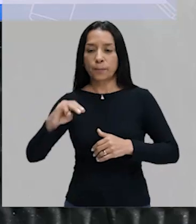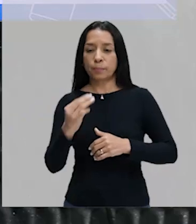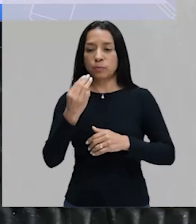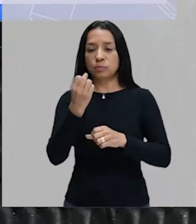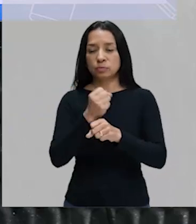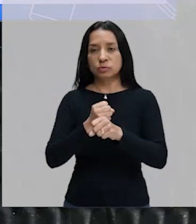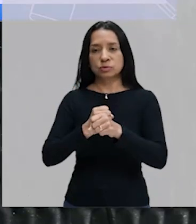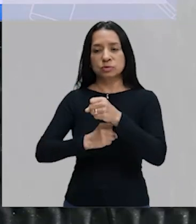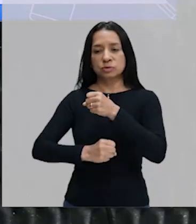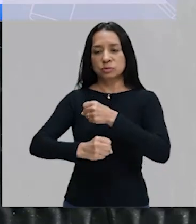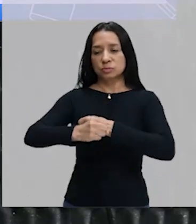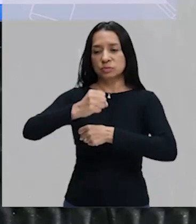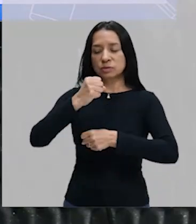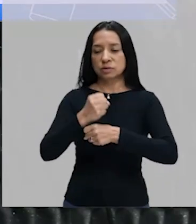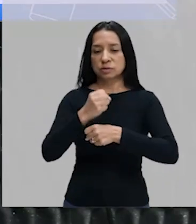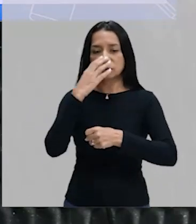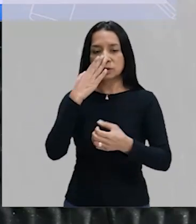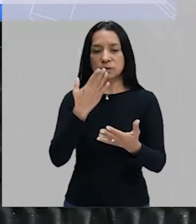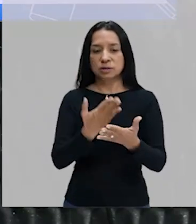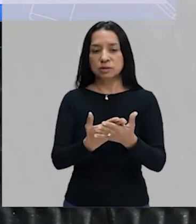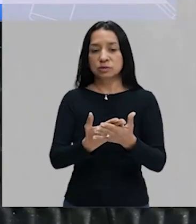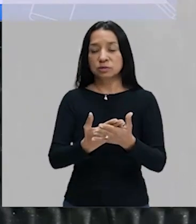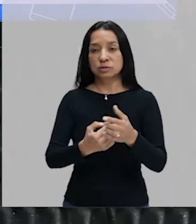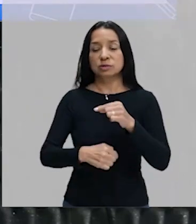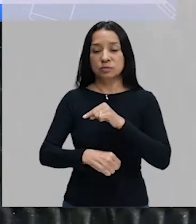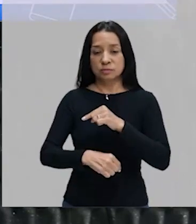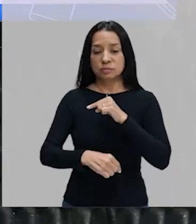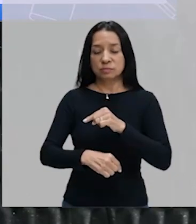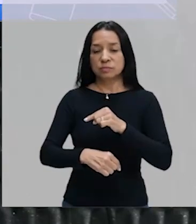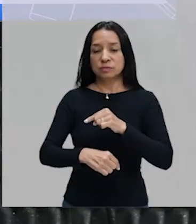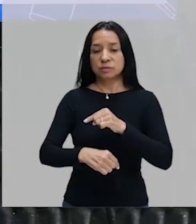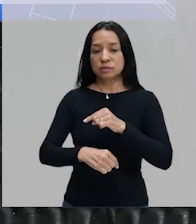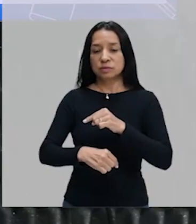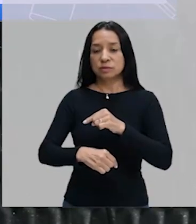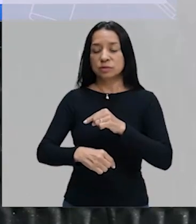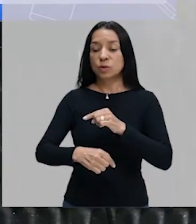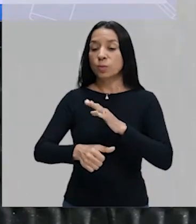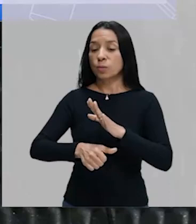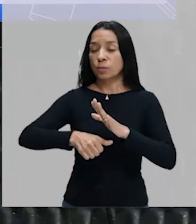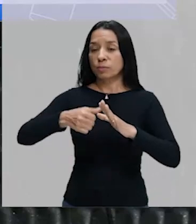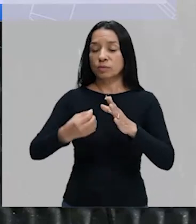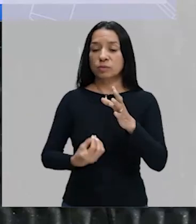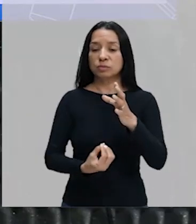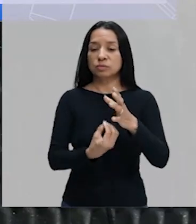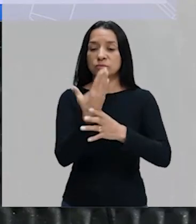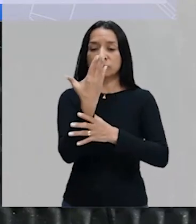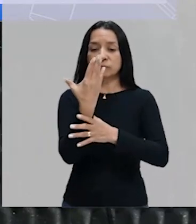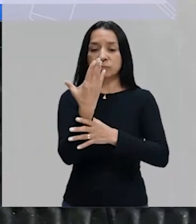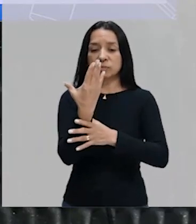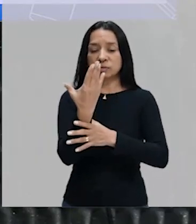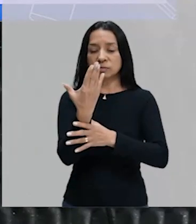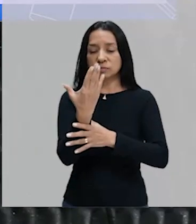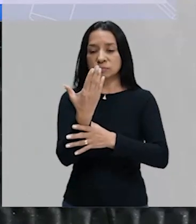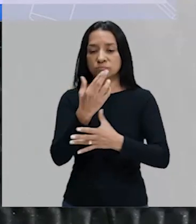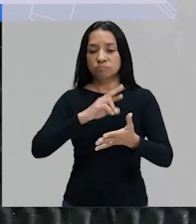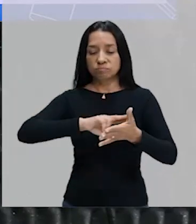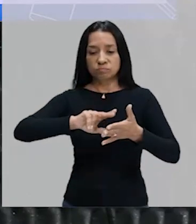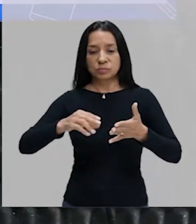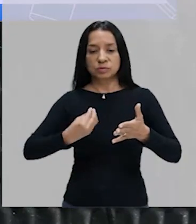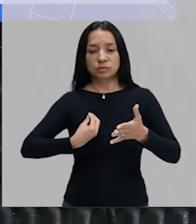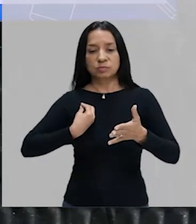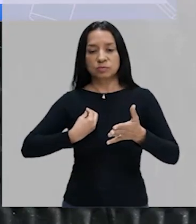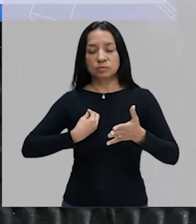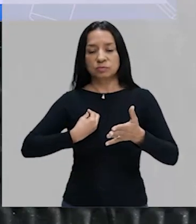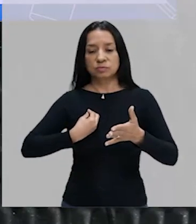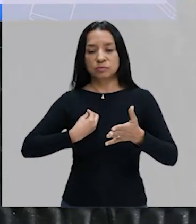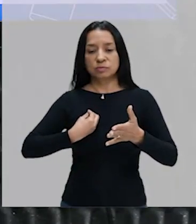se originado os primeiros seres vivos. Dentre os eventos abaixo, qual é o que marca de maneira